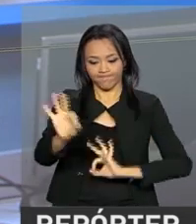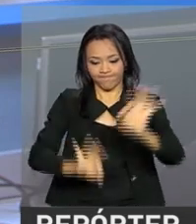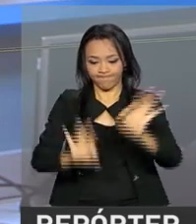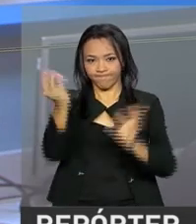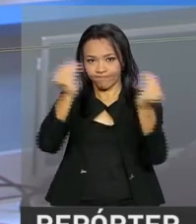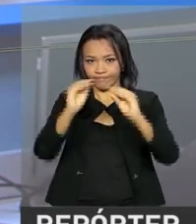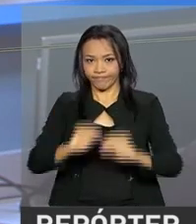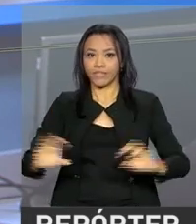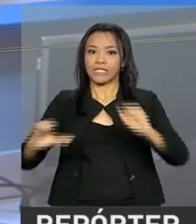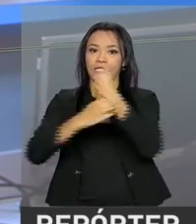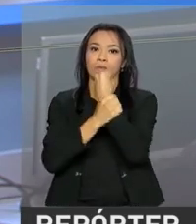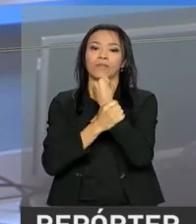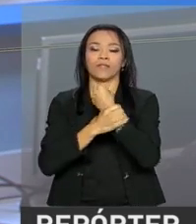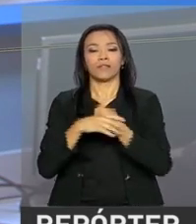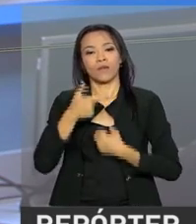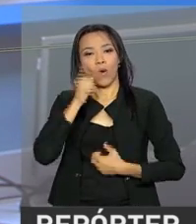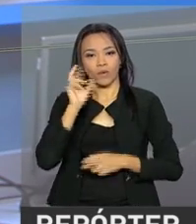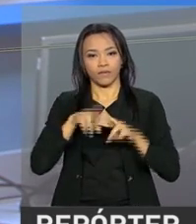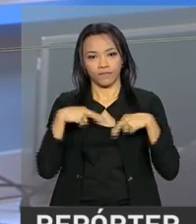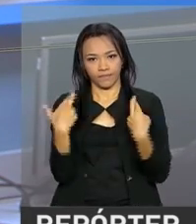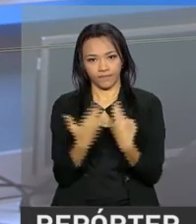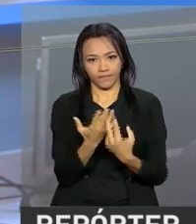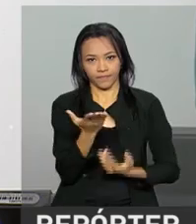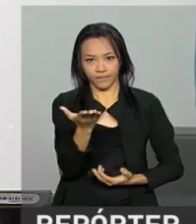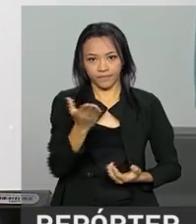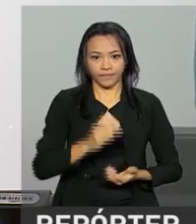com o presidente Michel Temer.